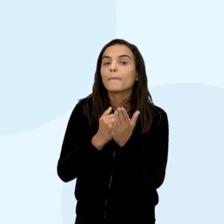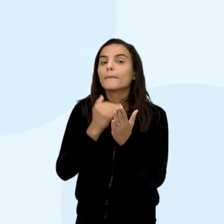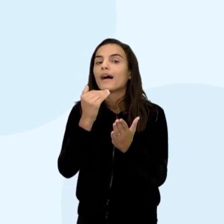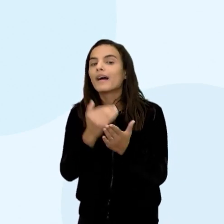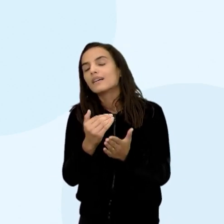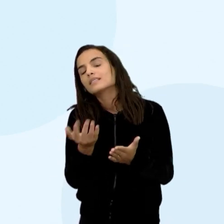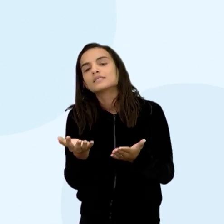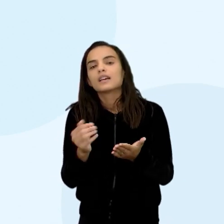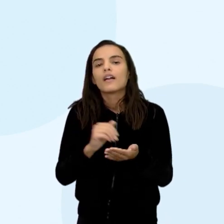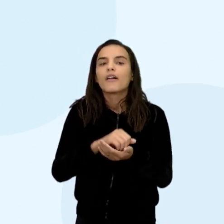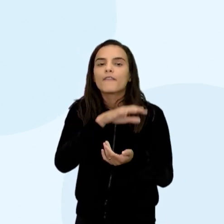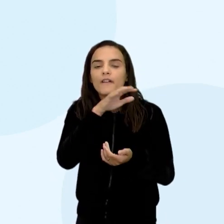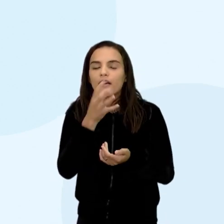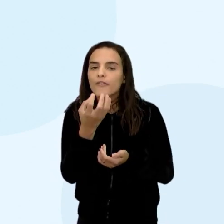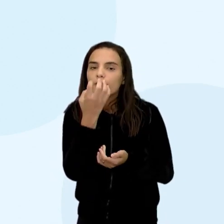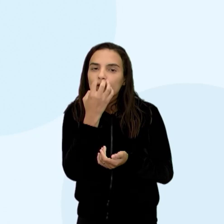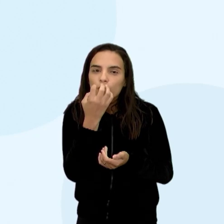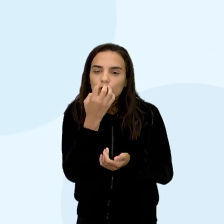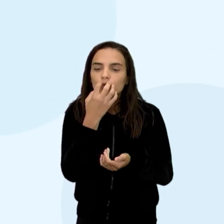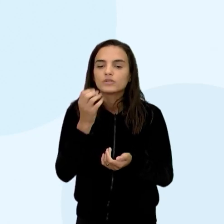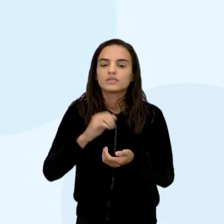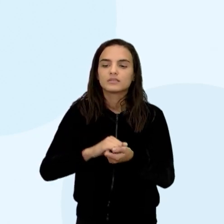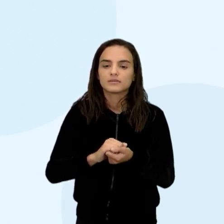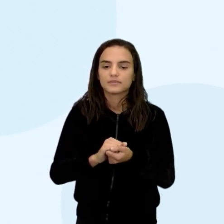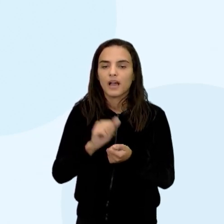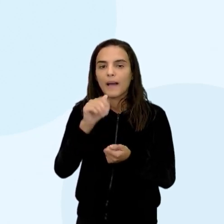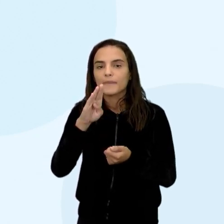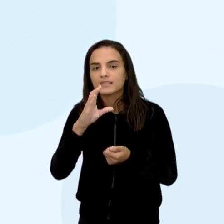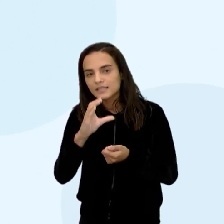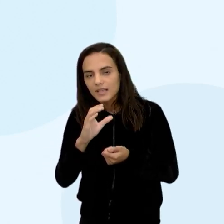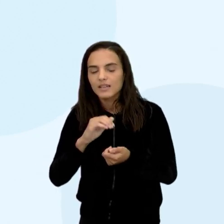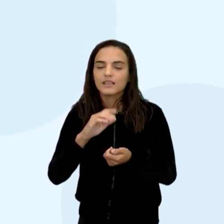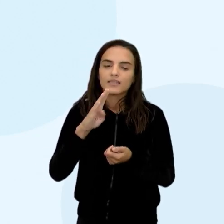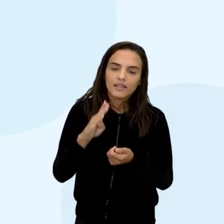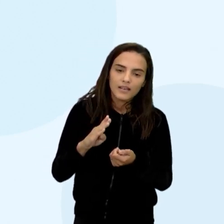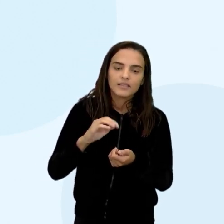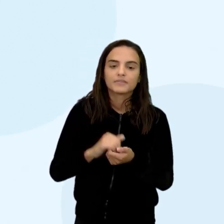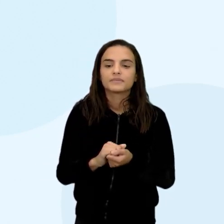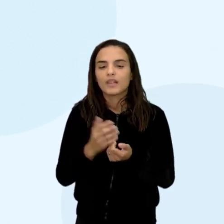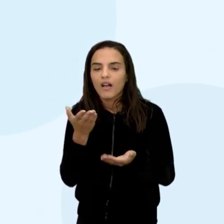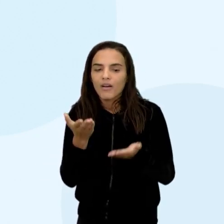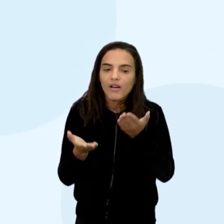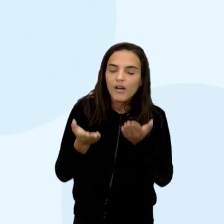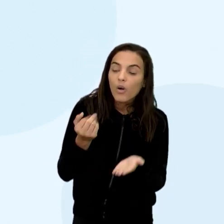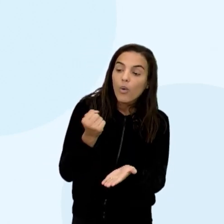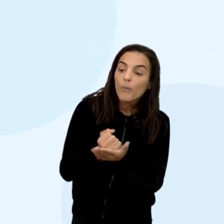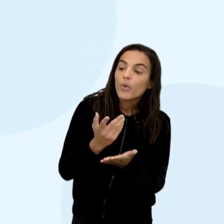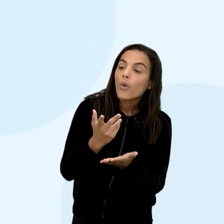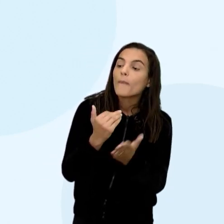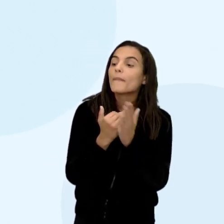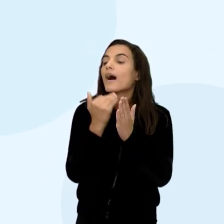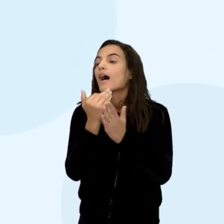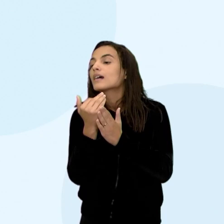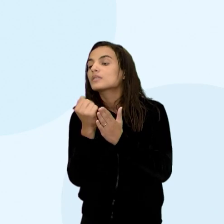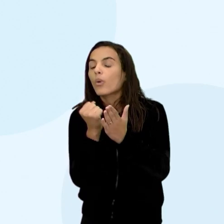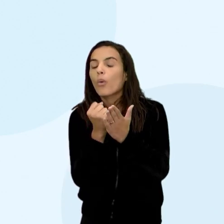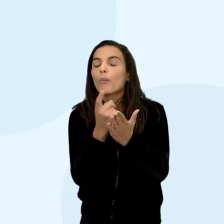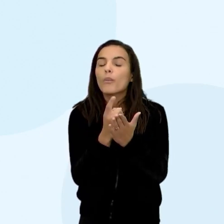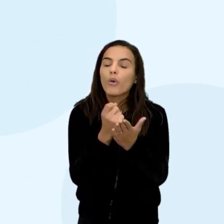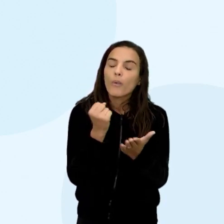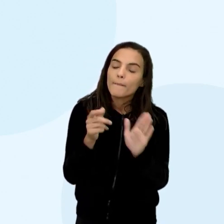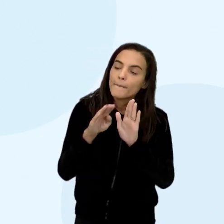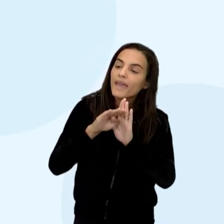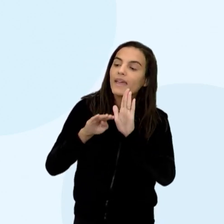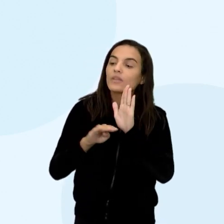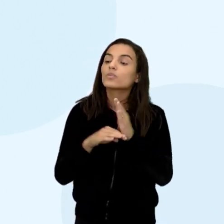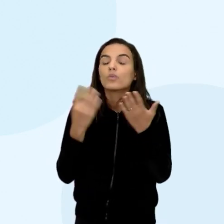comprou menos frutas, então o A, B, C e D. E depois eu ia fazendo as comparações. Comprou mais, comprou menos, onde tem mais, onde tem menos. Então,